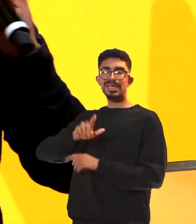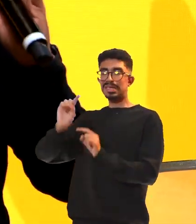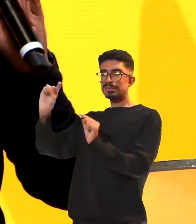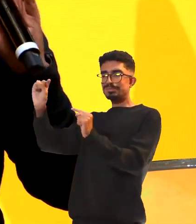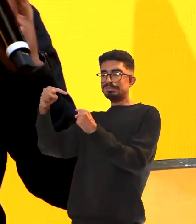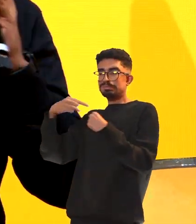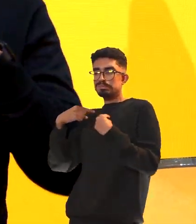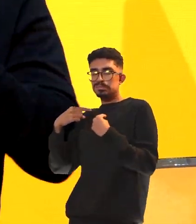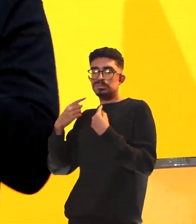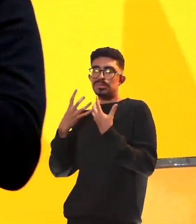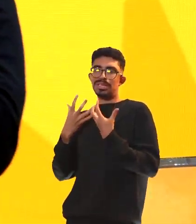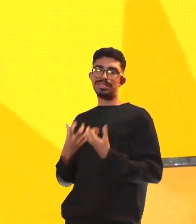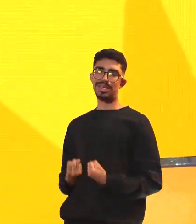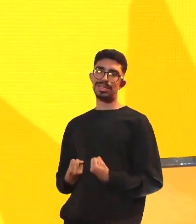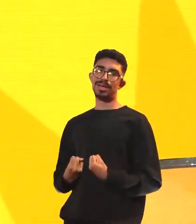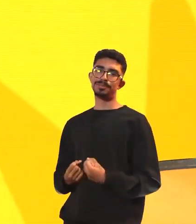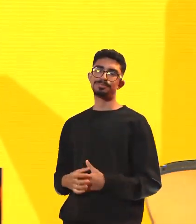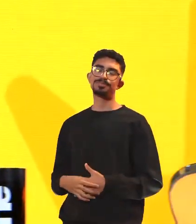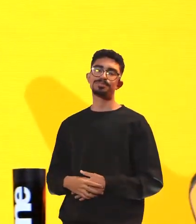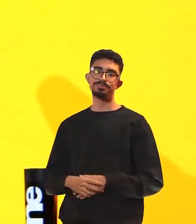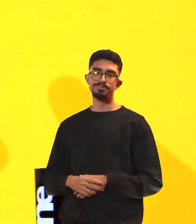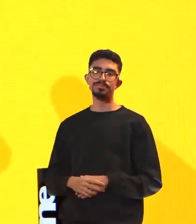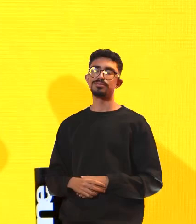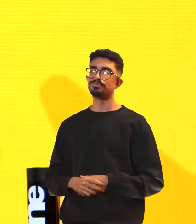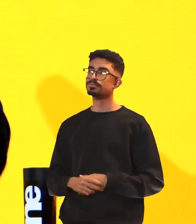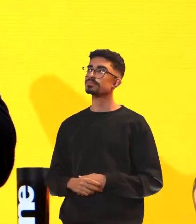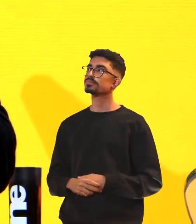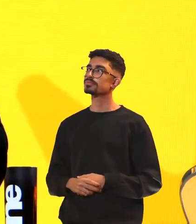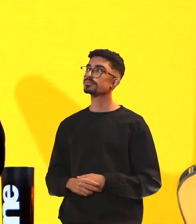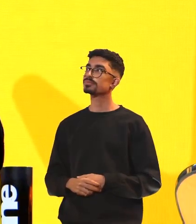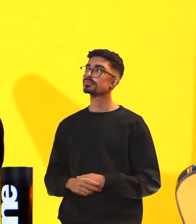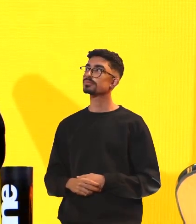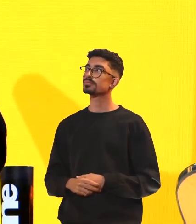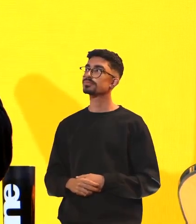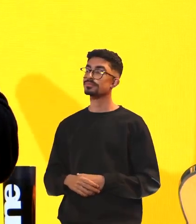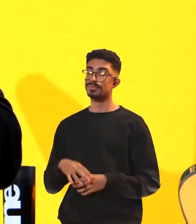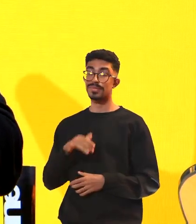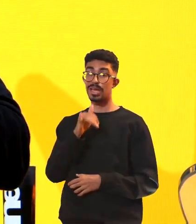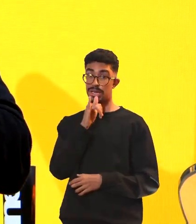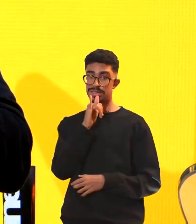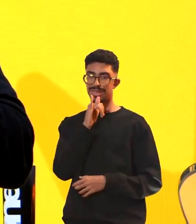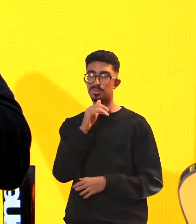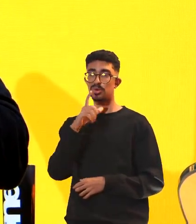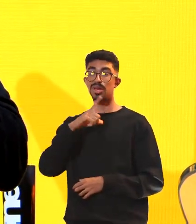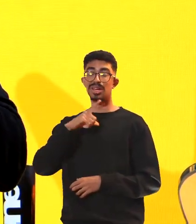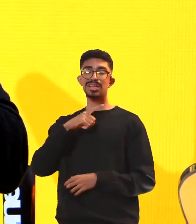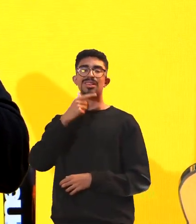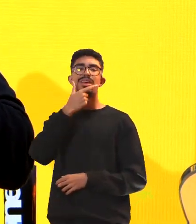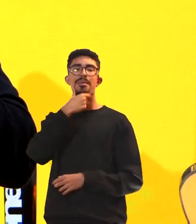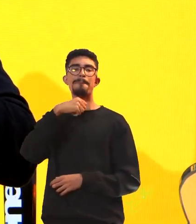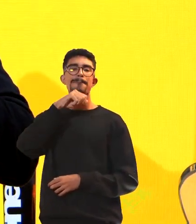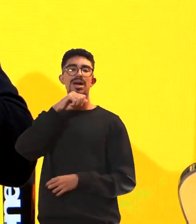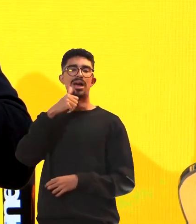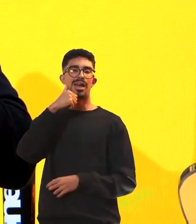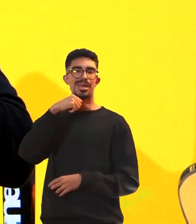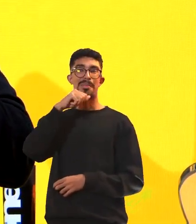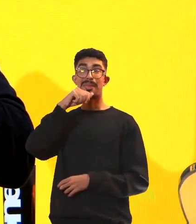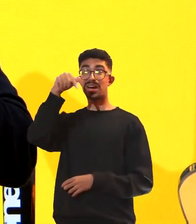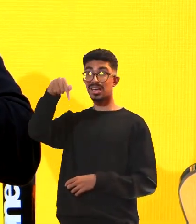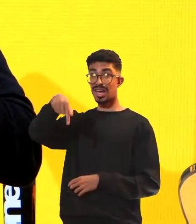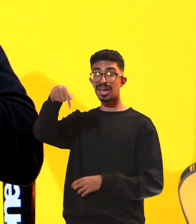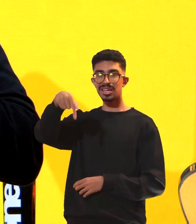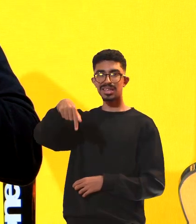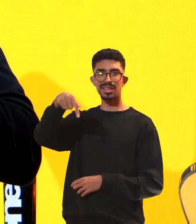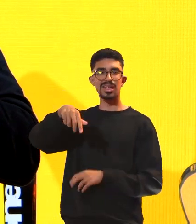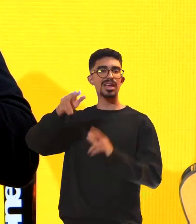aqui. Posso? Licença, vou falar mesmo assim, né? Meu irmão, se você não ensina teu filho que tem vezes que ele está errado, ele nunca vai